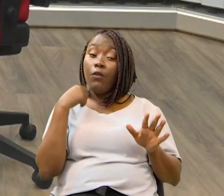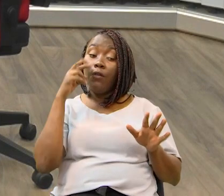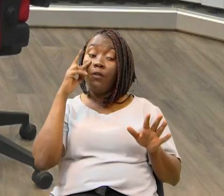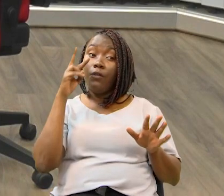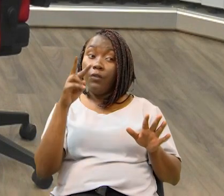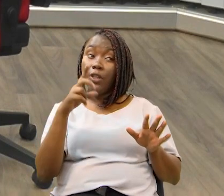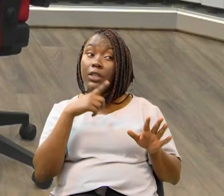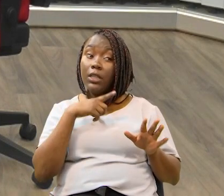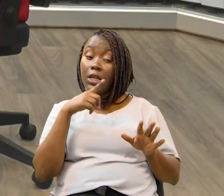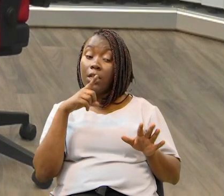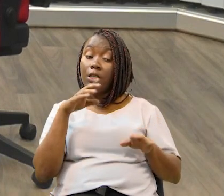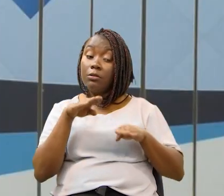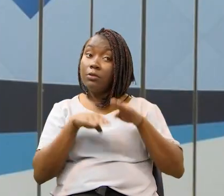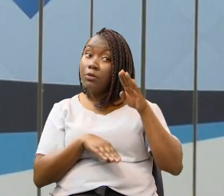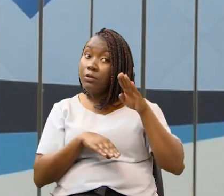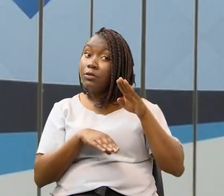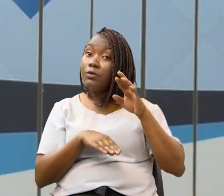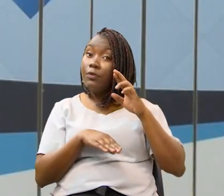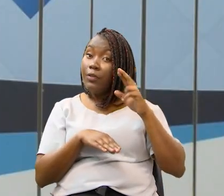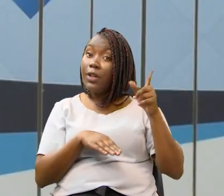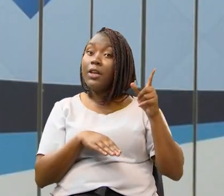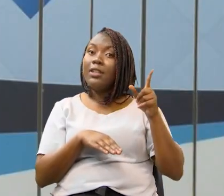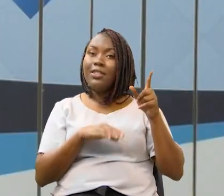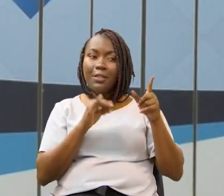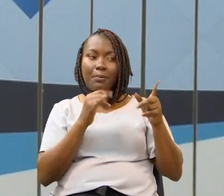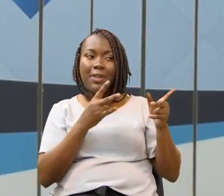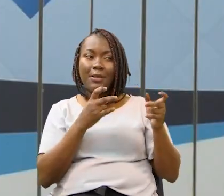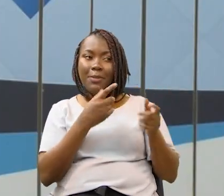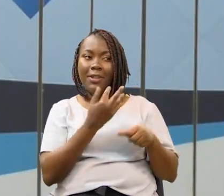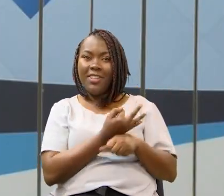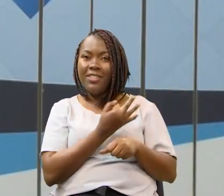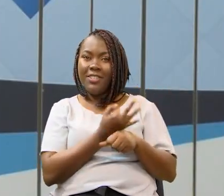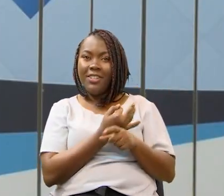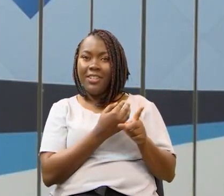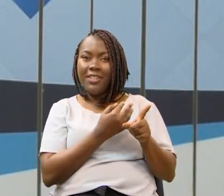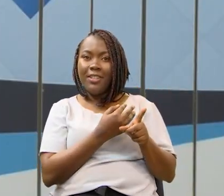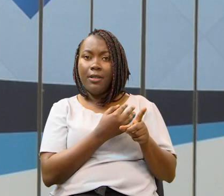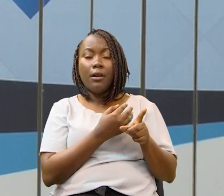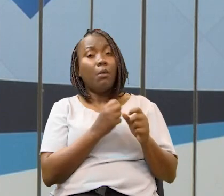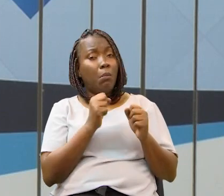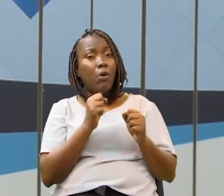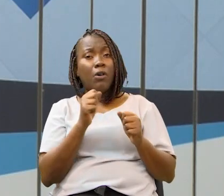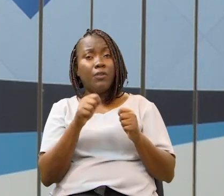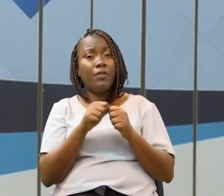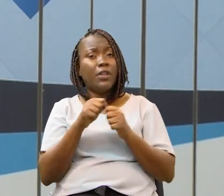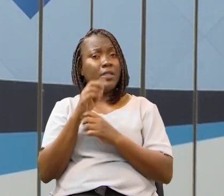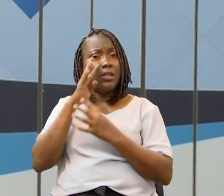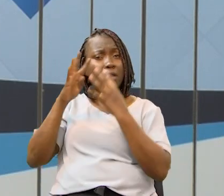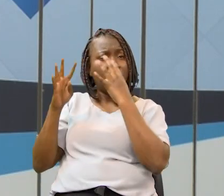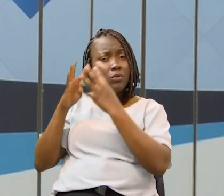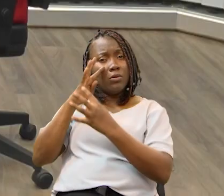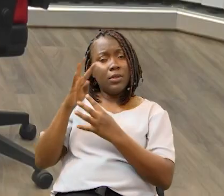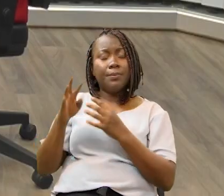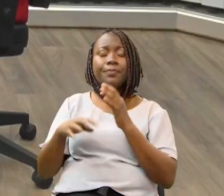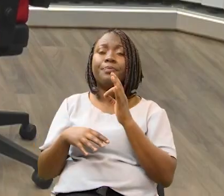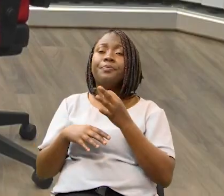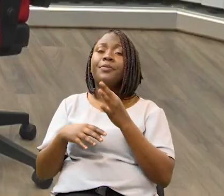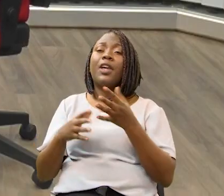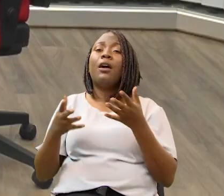eu vi que tem uma diferença, se ela perceber a resistência, né, da empresa, ela pode fazer a denúncia.